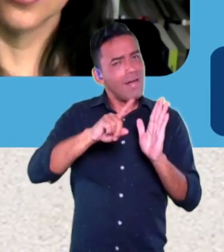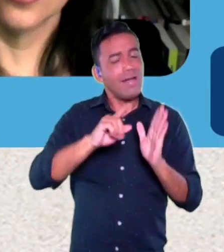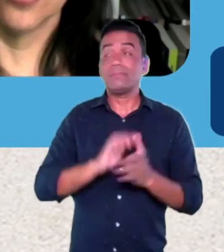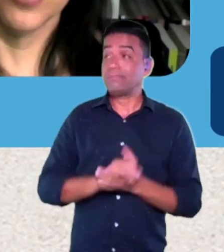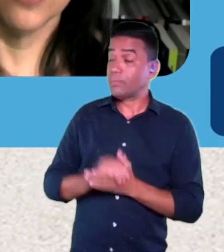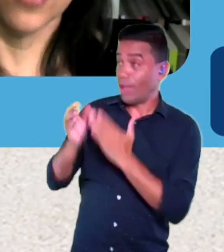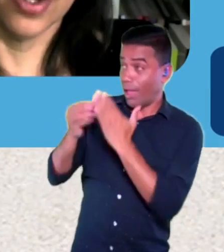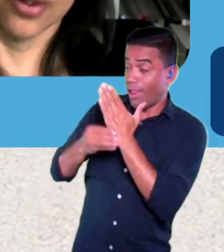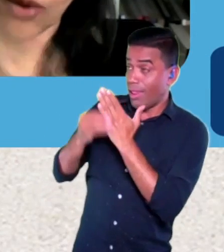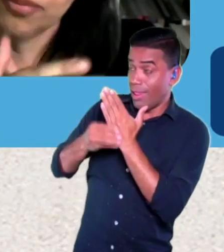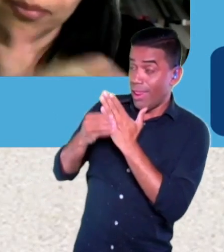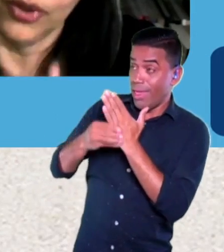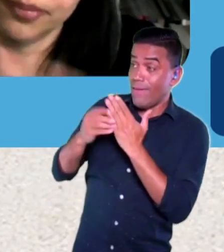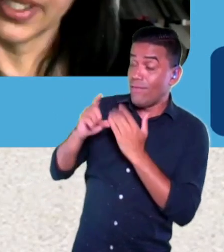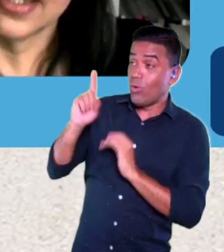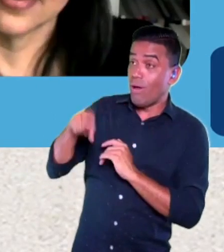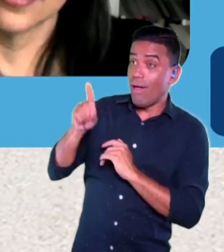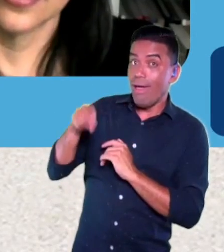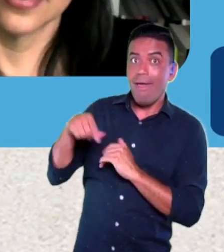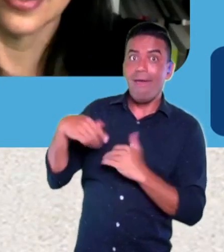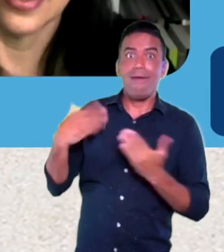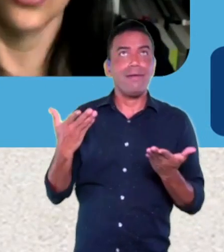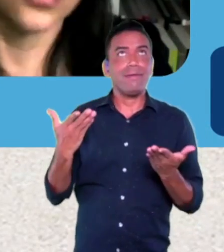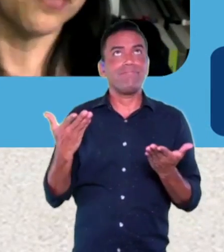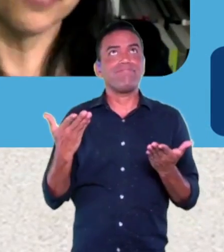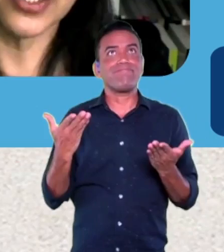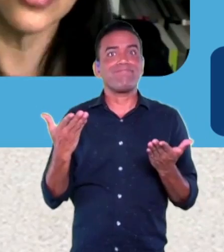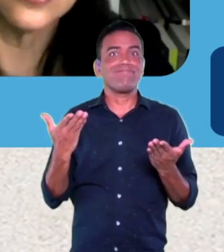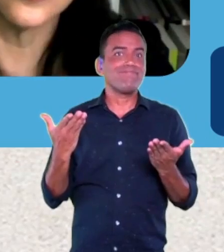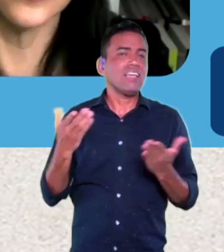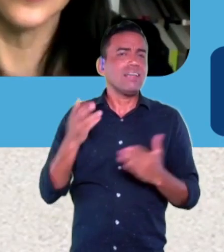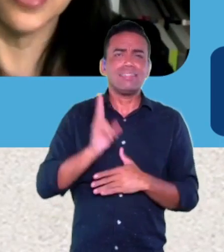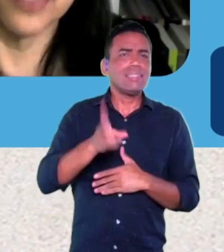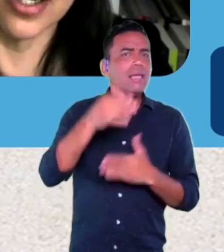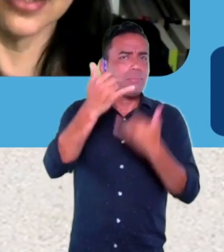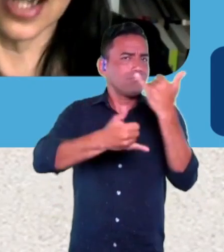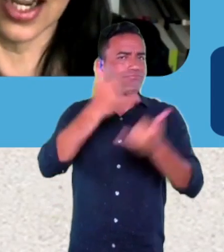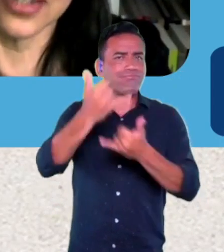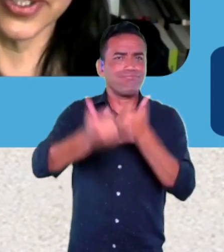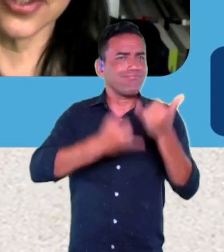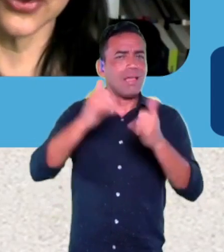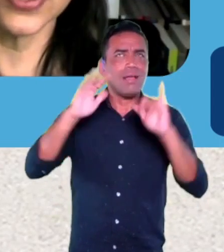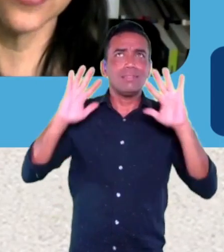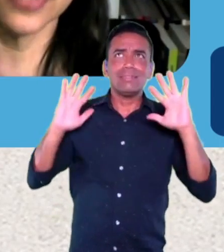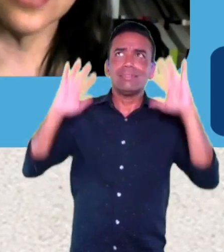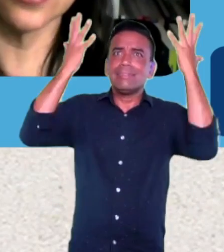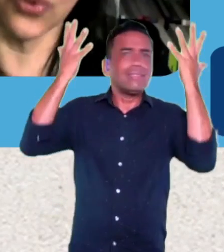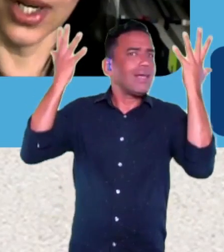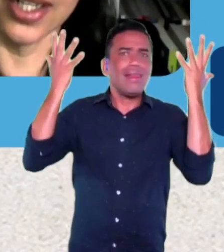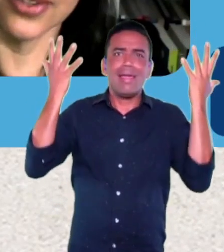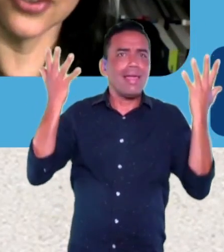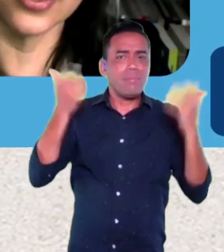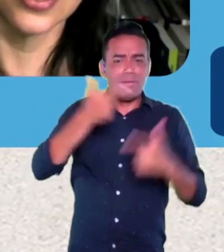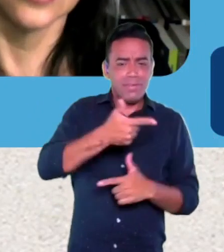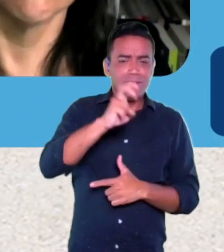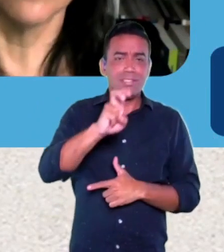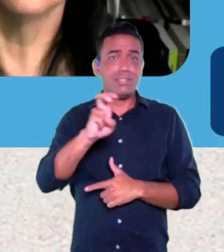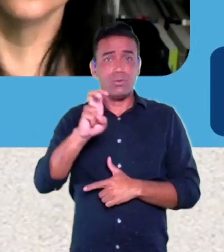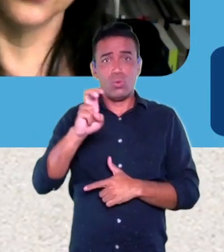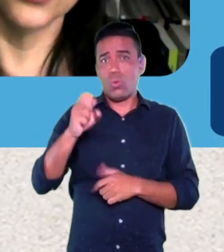ler. bom, eu sempre brinco, se celebra, entre aspas, os 25